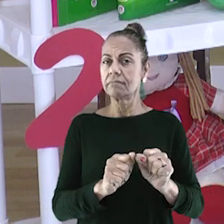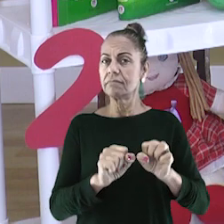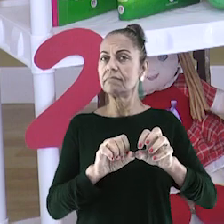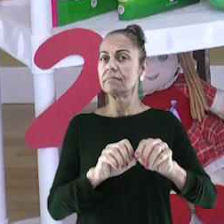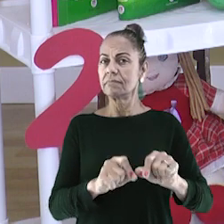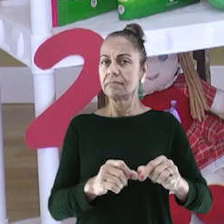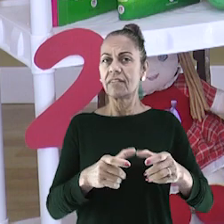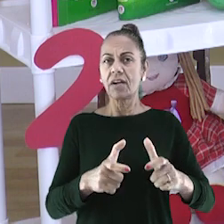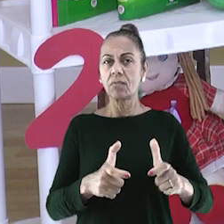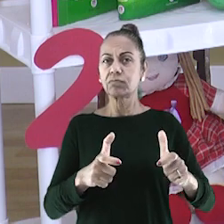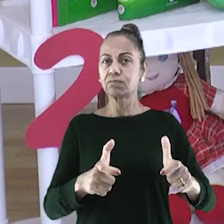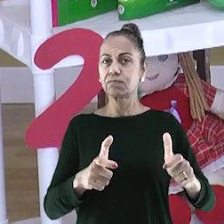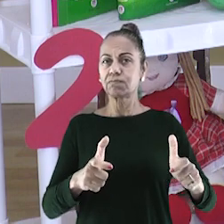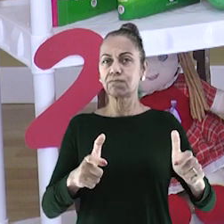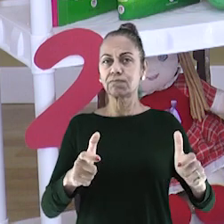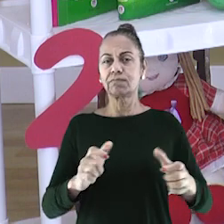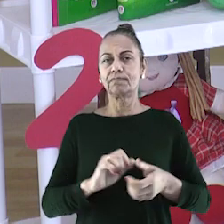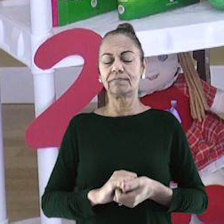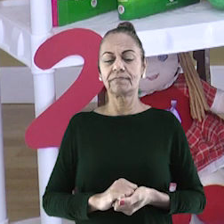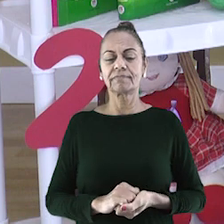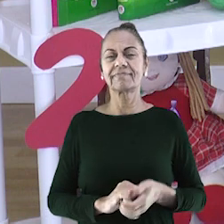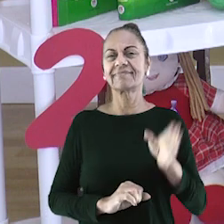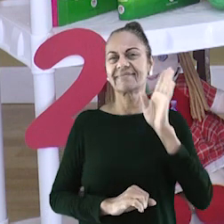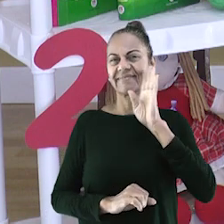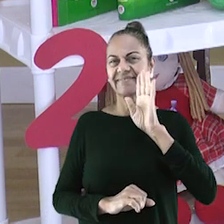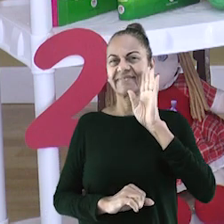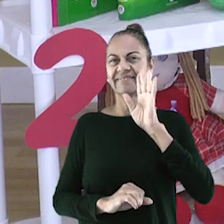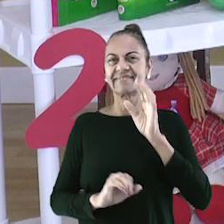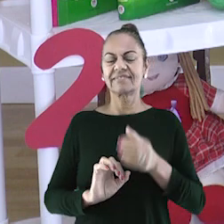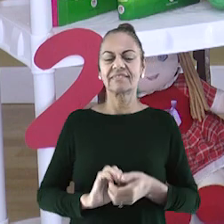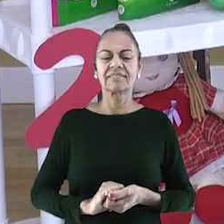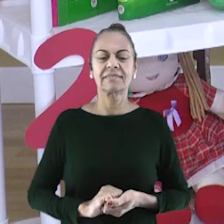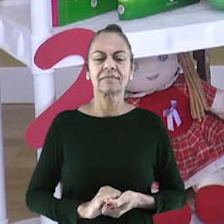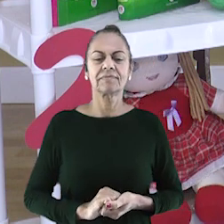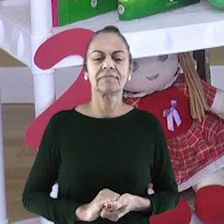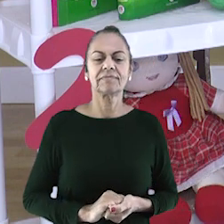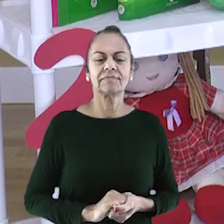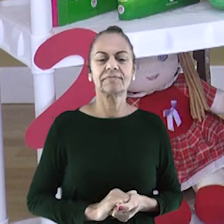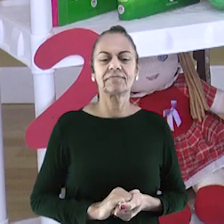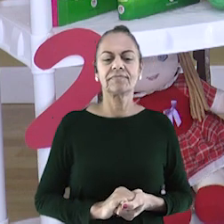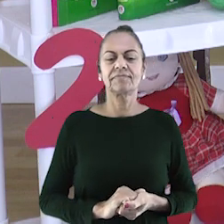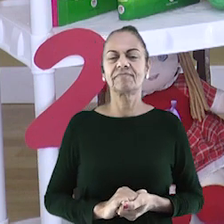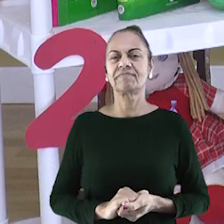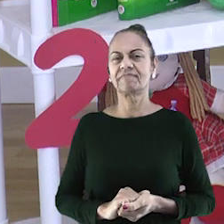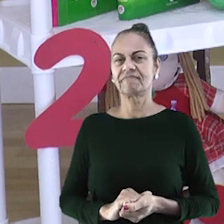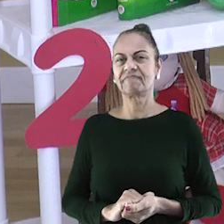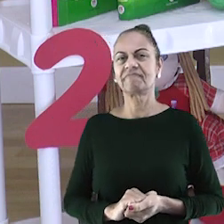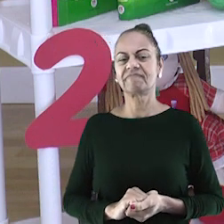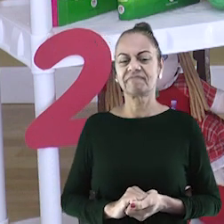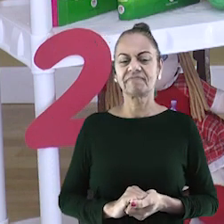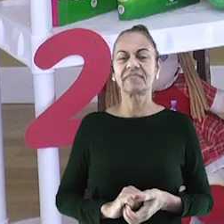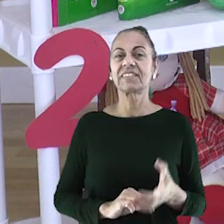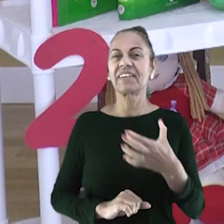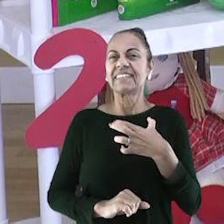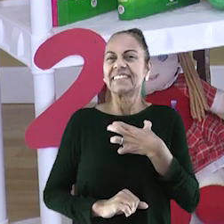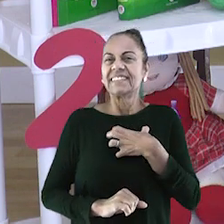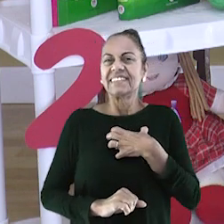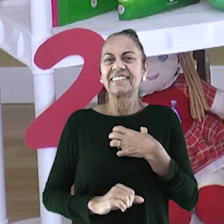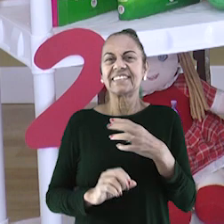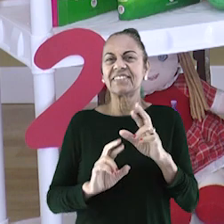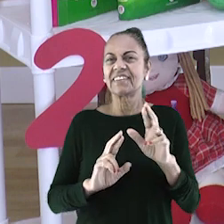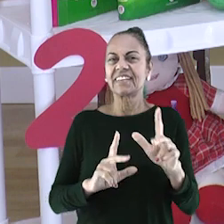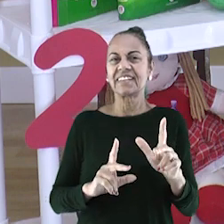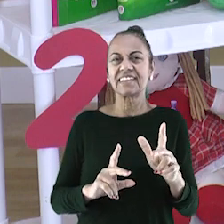mais sabão. Aqui a gente fez só um pouquinho para vocês verem. É muito legal essa areia. Mexer nela também é uma